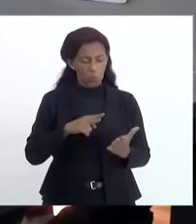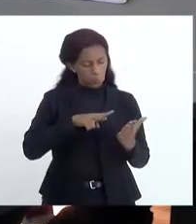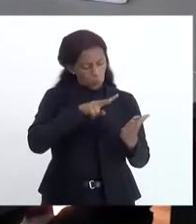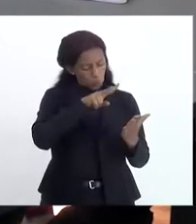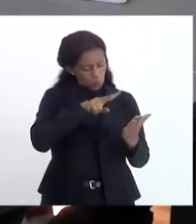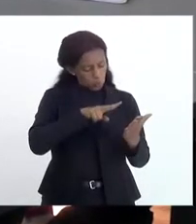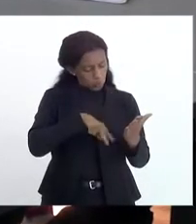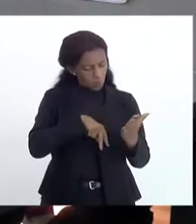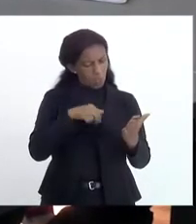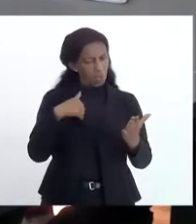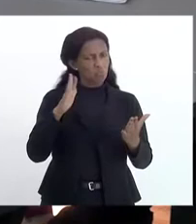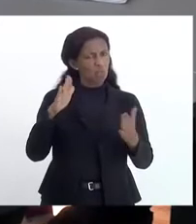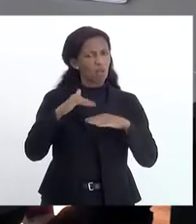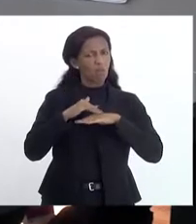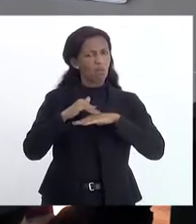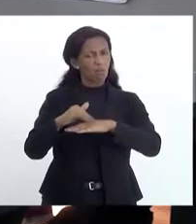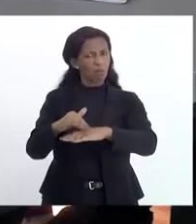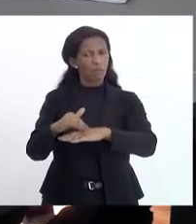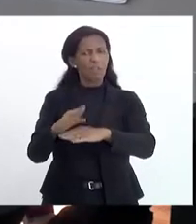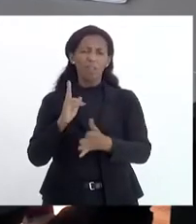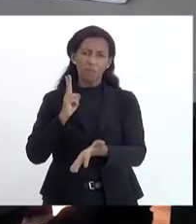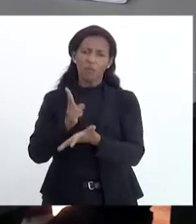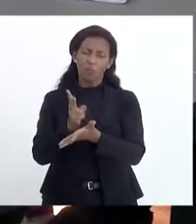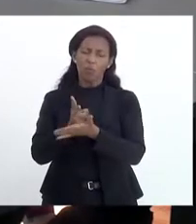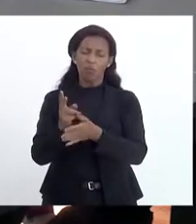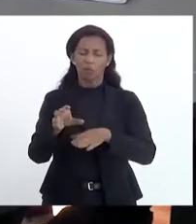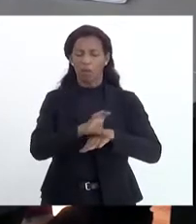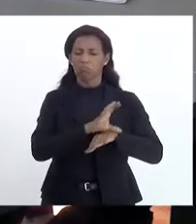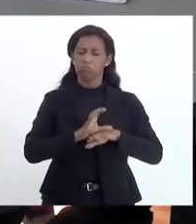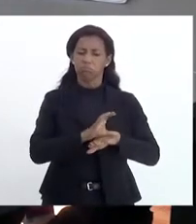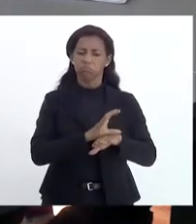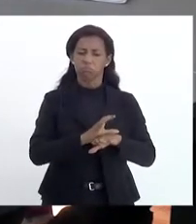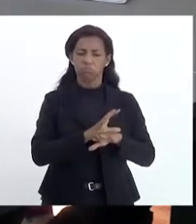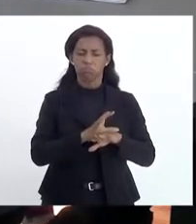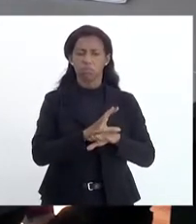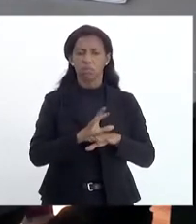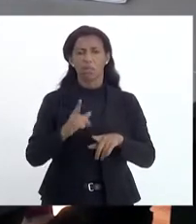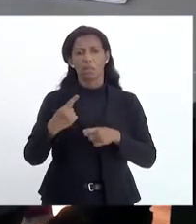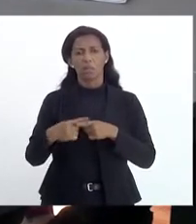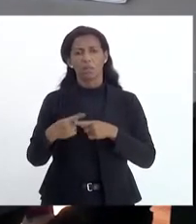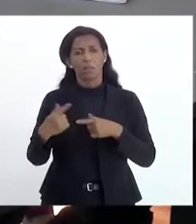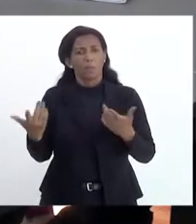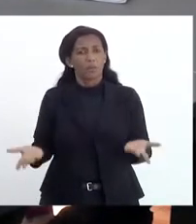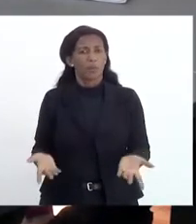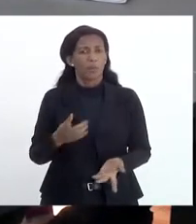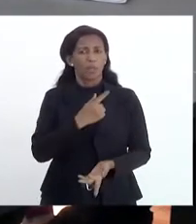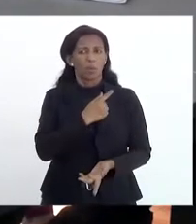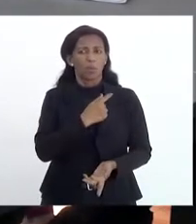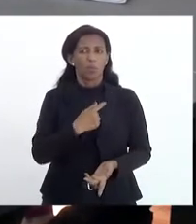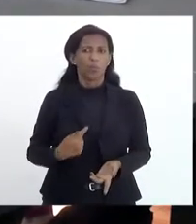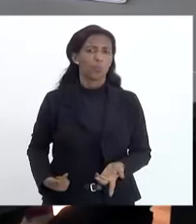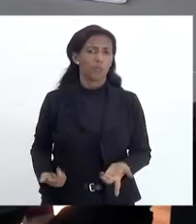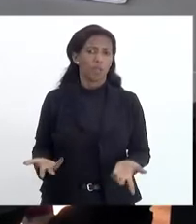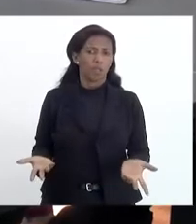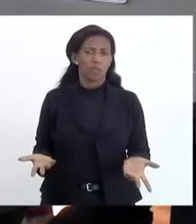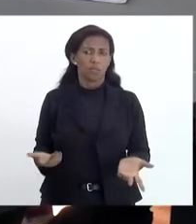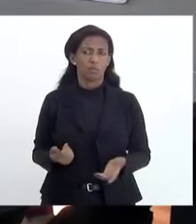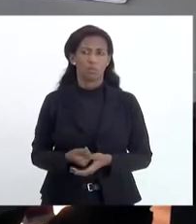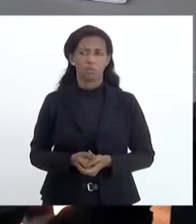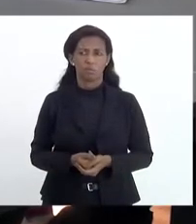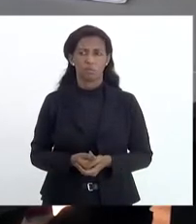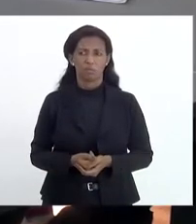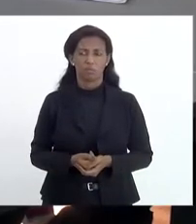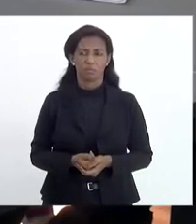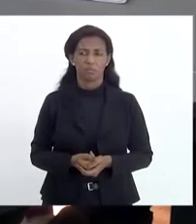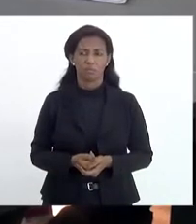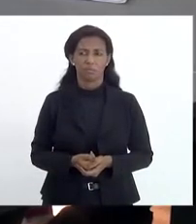Eu conversei muito com a secretária. Eu vou manter meu voto pela constitucionalidade, deputado Luiz Paulo, até porque o governo quer. E aí eu